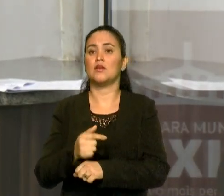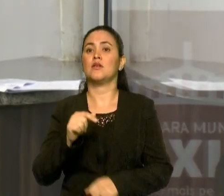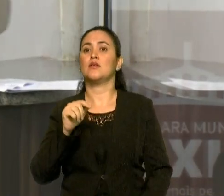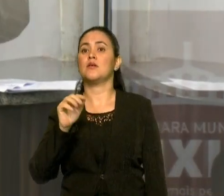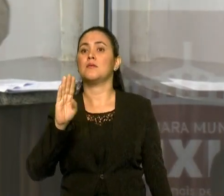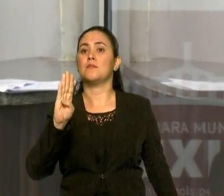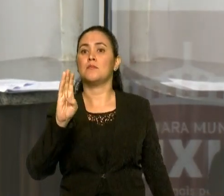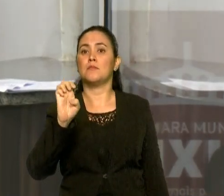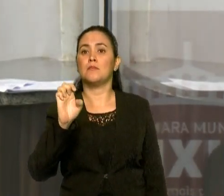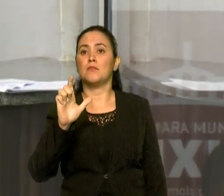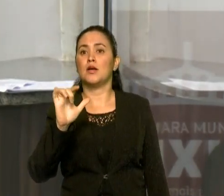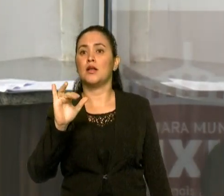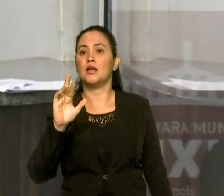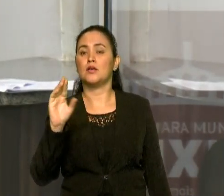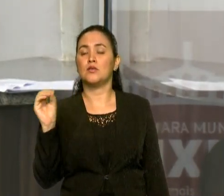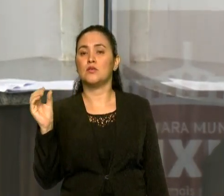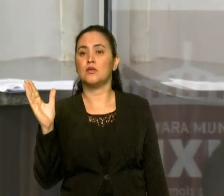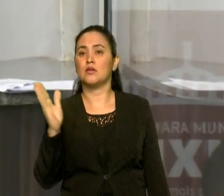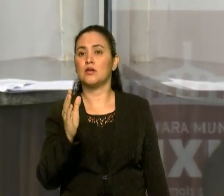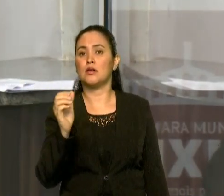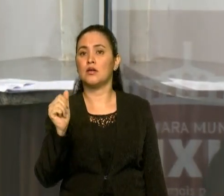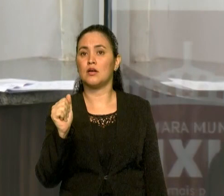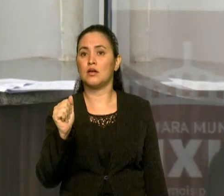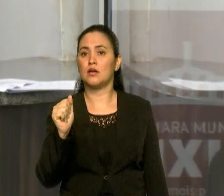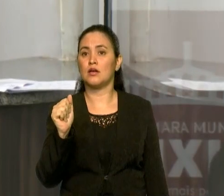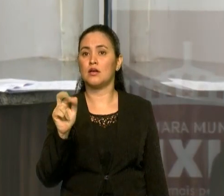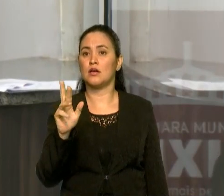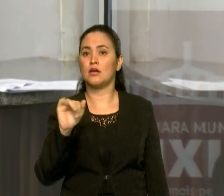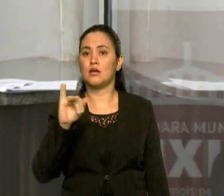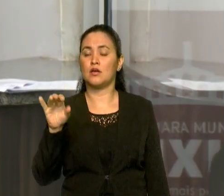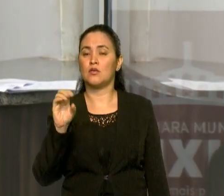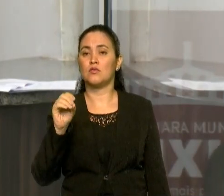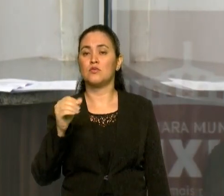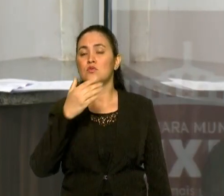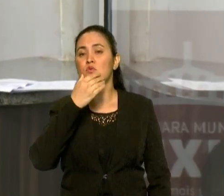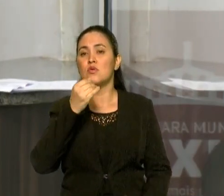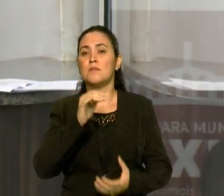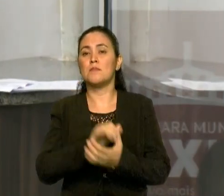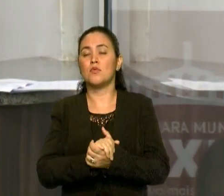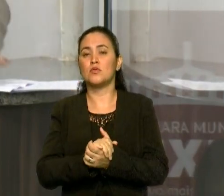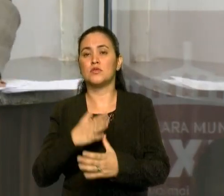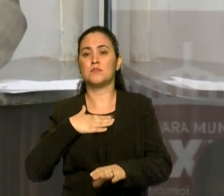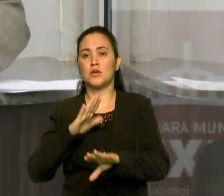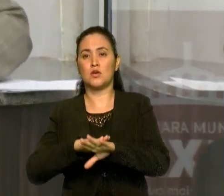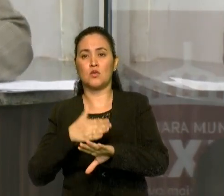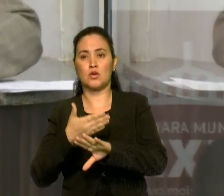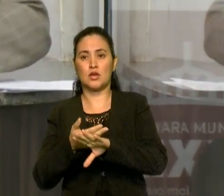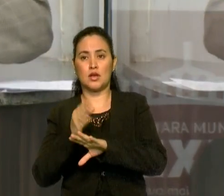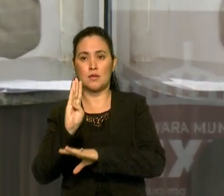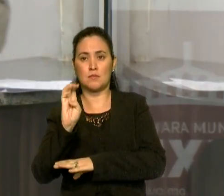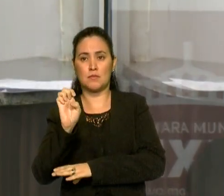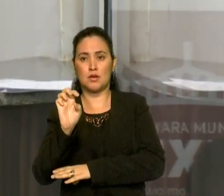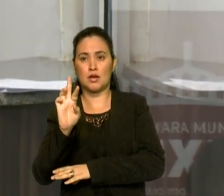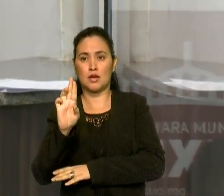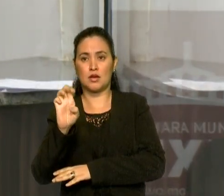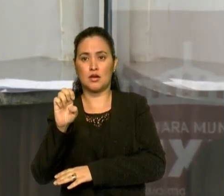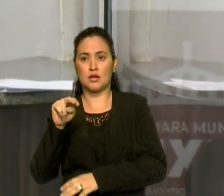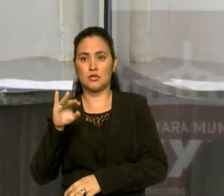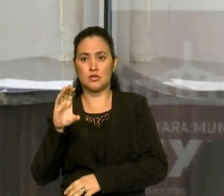Coutinho. E nisso nós vemos fazendo história na cidade de Caxias, trabalhando por nossa amada